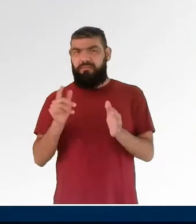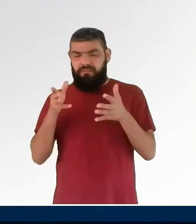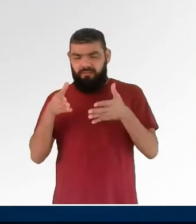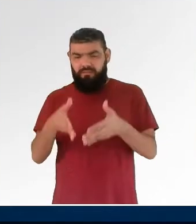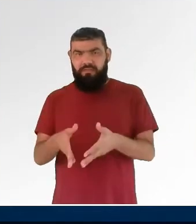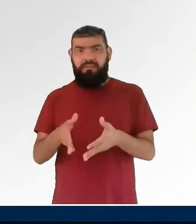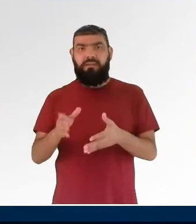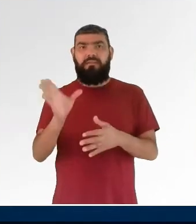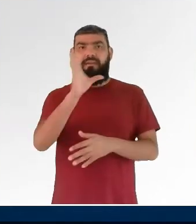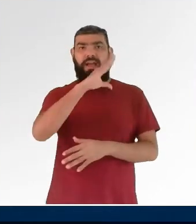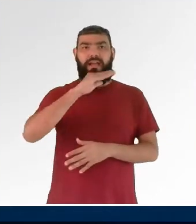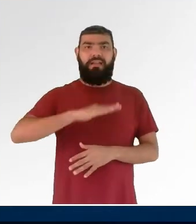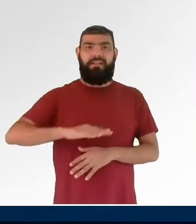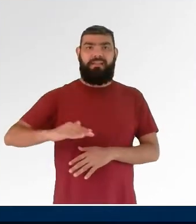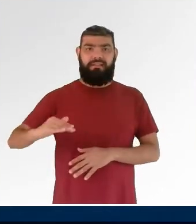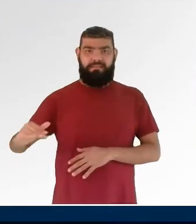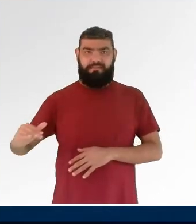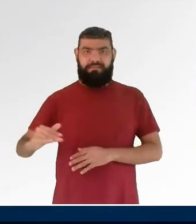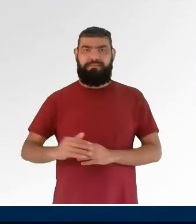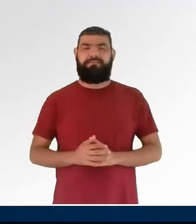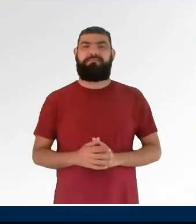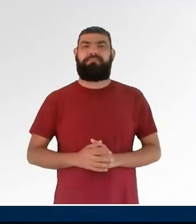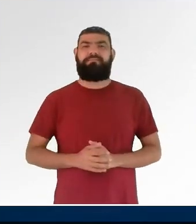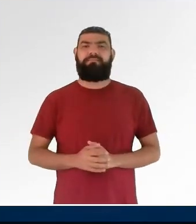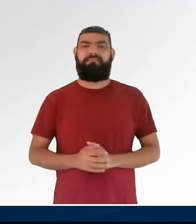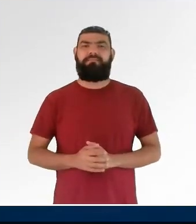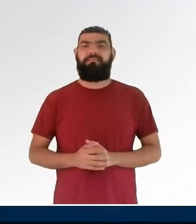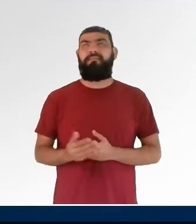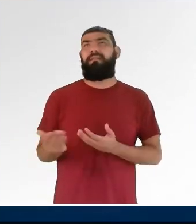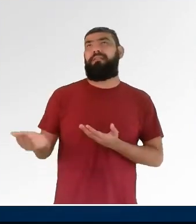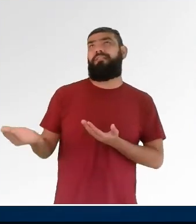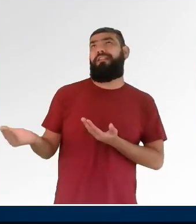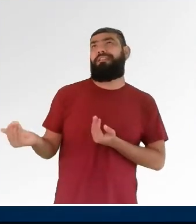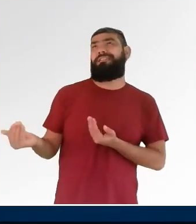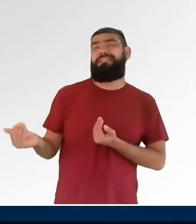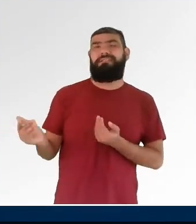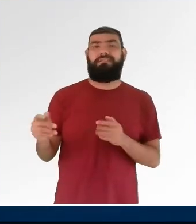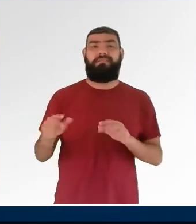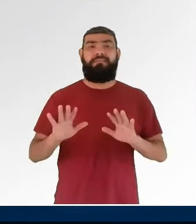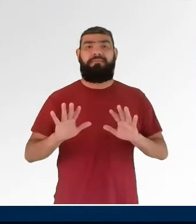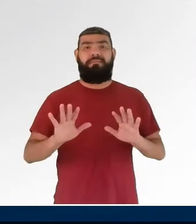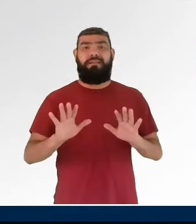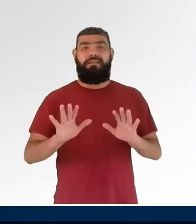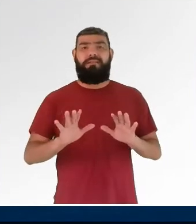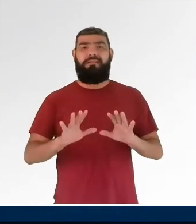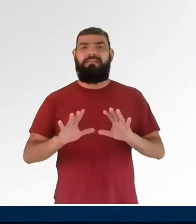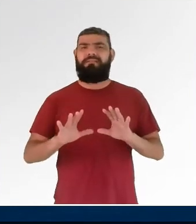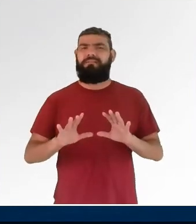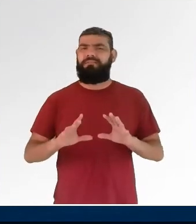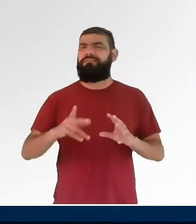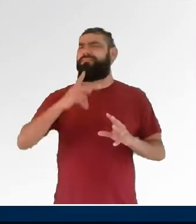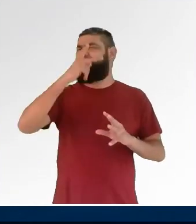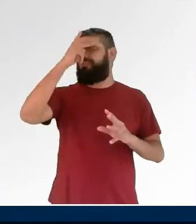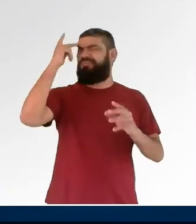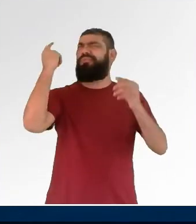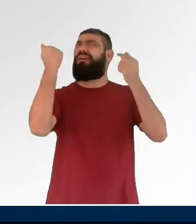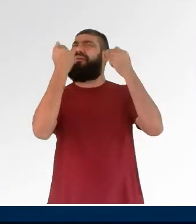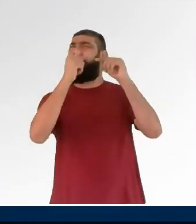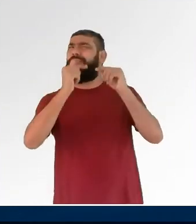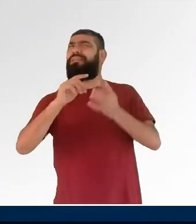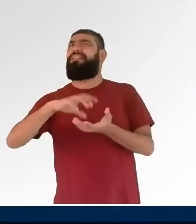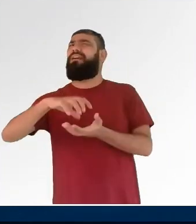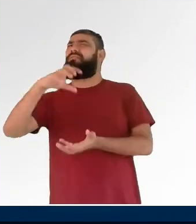Um livro voltado para crianças, adolescentes, mas que atende a muitas pessoas também. Adultos adoram